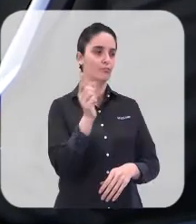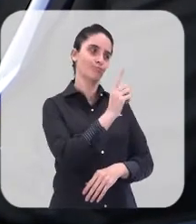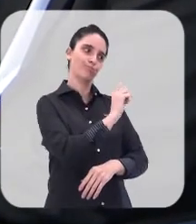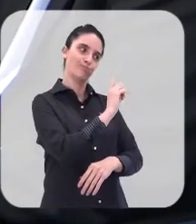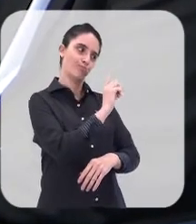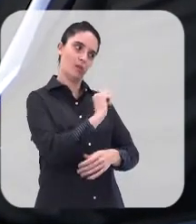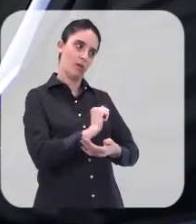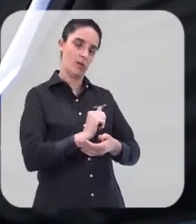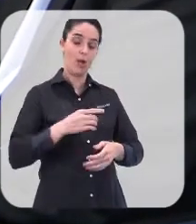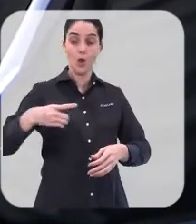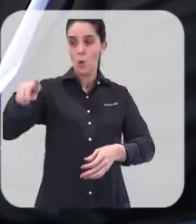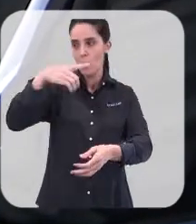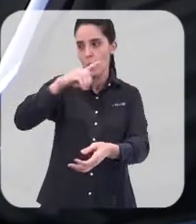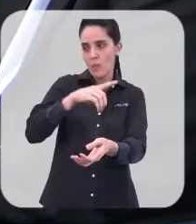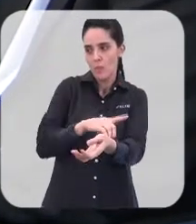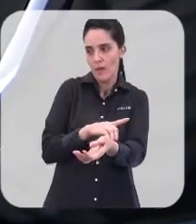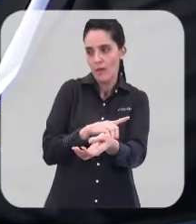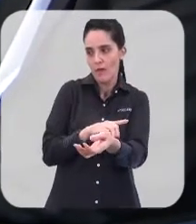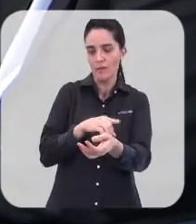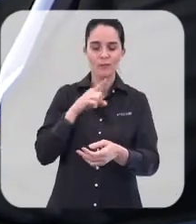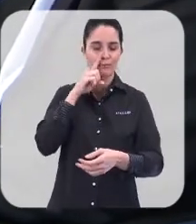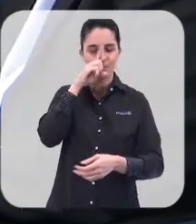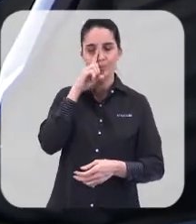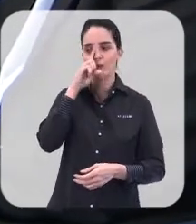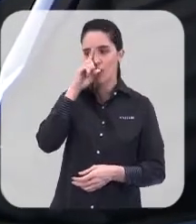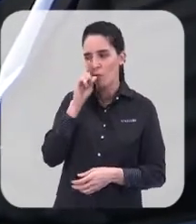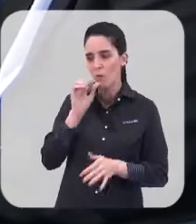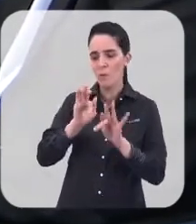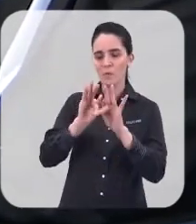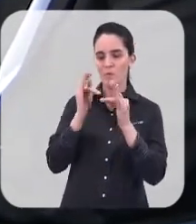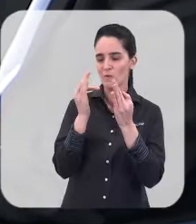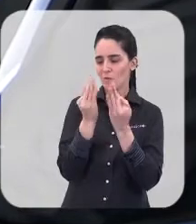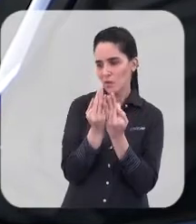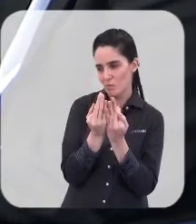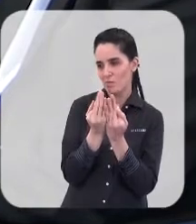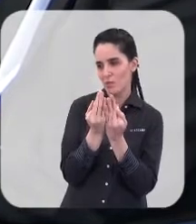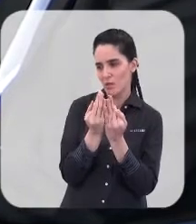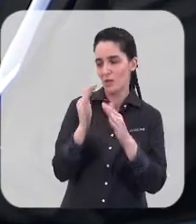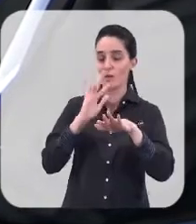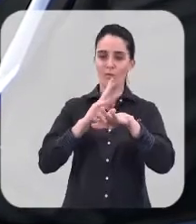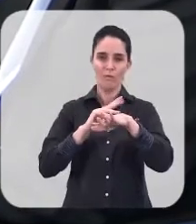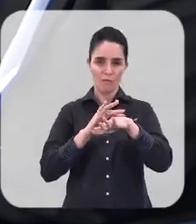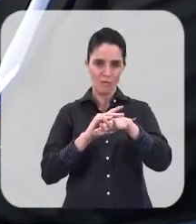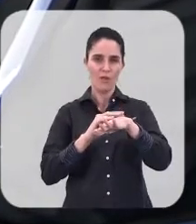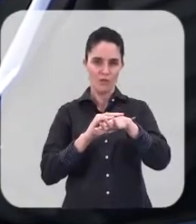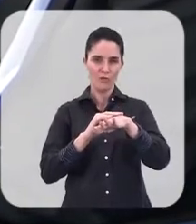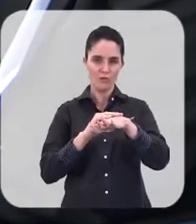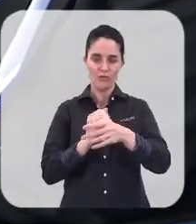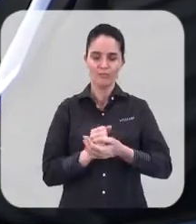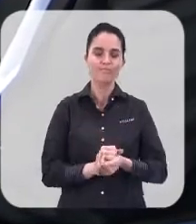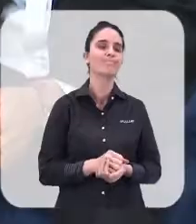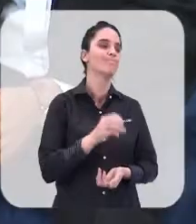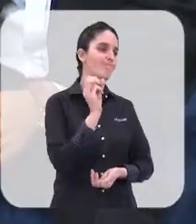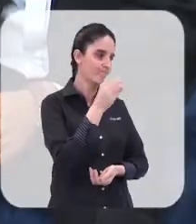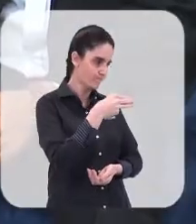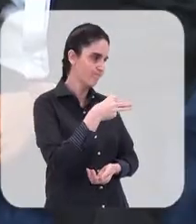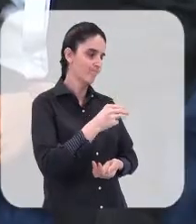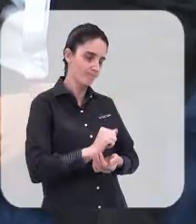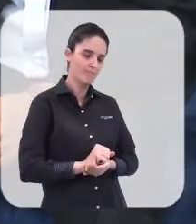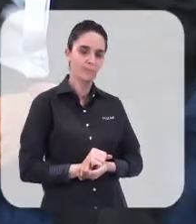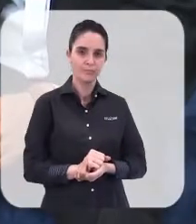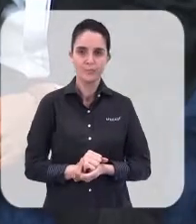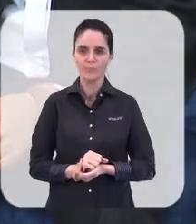Em tempos de dengue, vira um criador do mosquito e, de repente, a minha família pode ser prejudicada por uma ação impensada que eu tive. Pode ser a própria vítima,